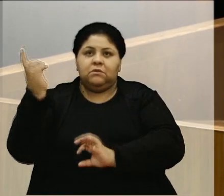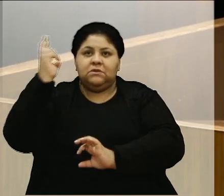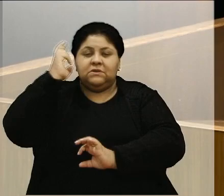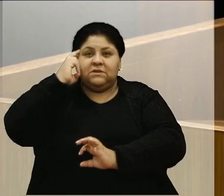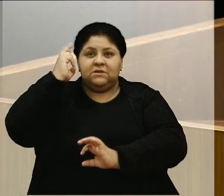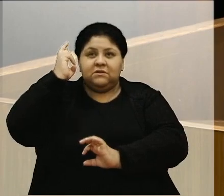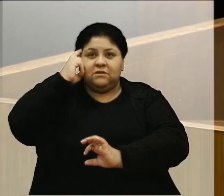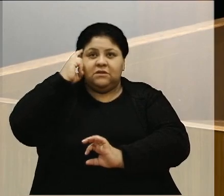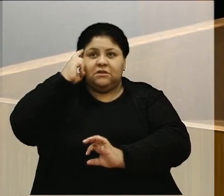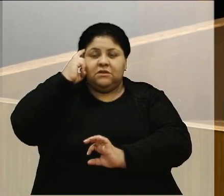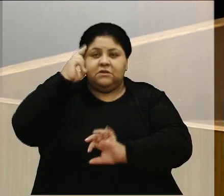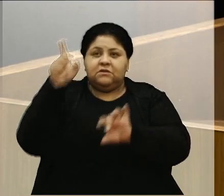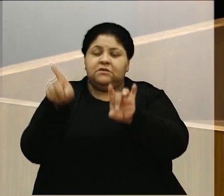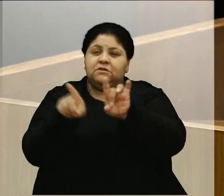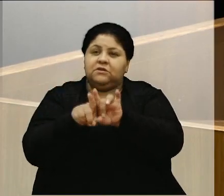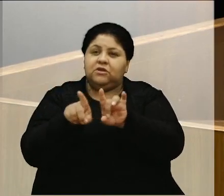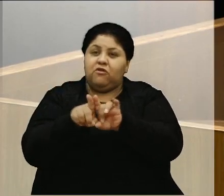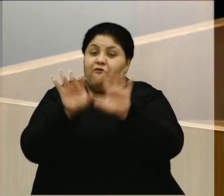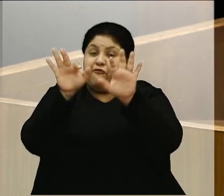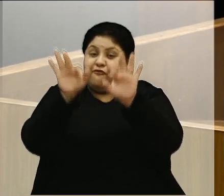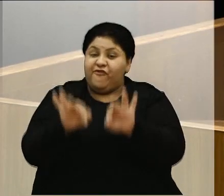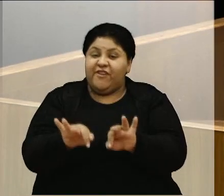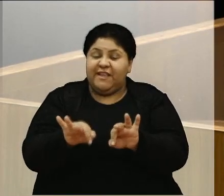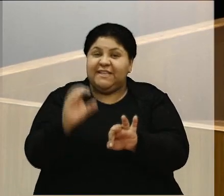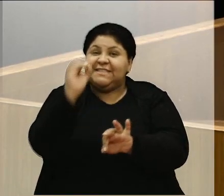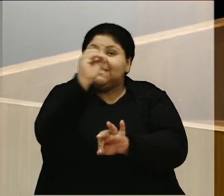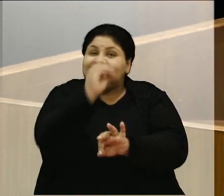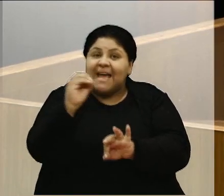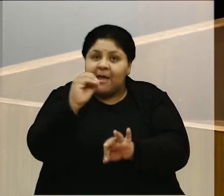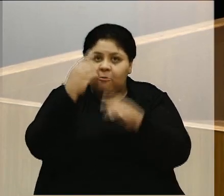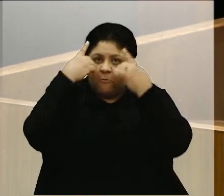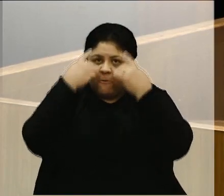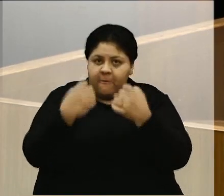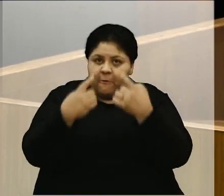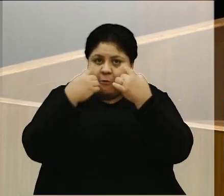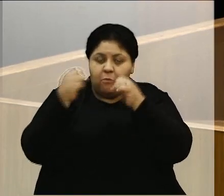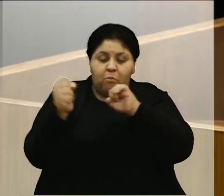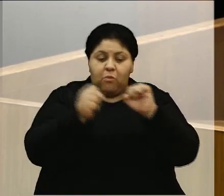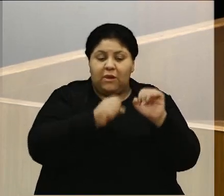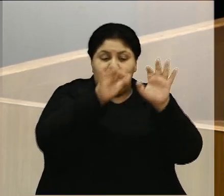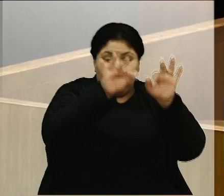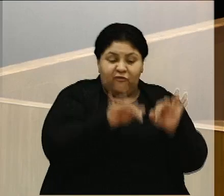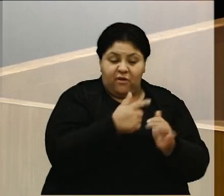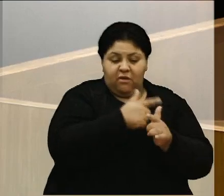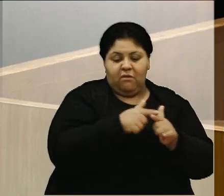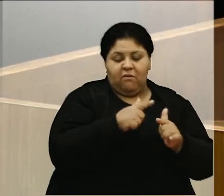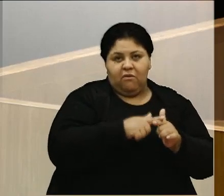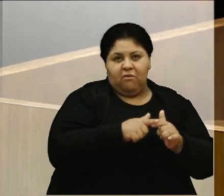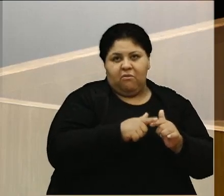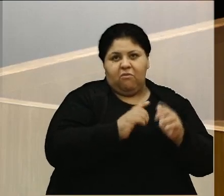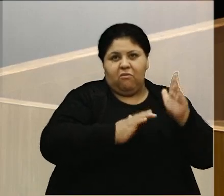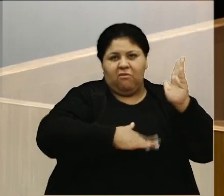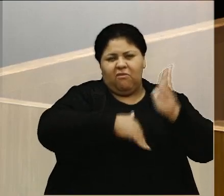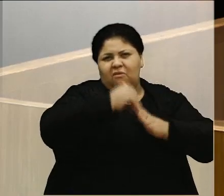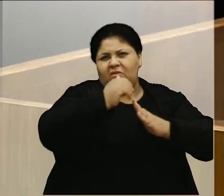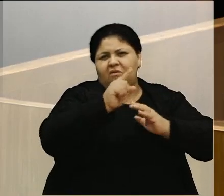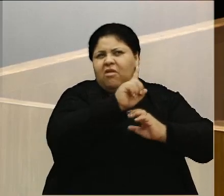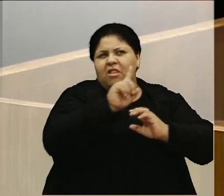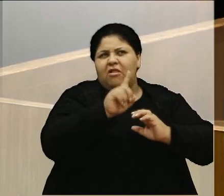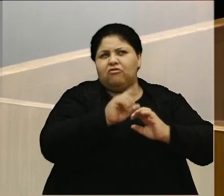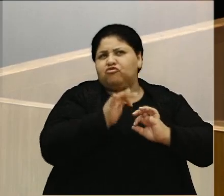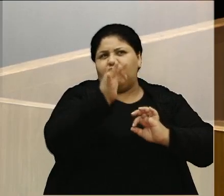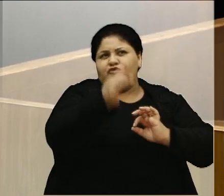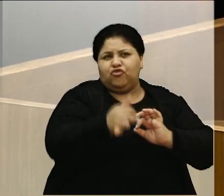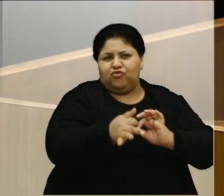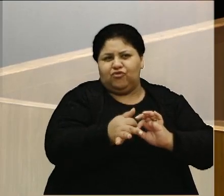tolerância zero à violência doméstica, podemos esperar erradicar esse problema e construir, não digo nenhum futuro,